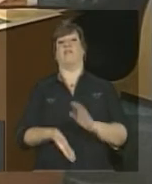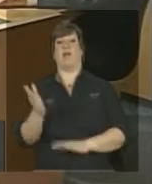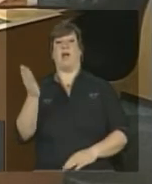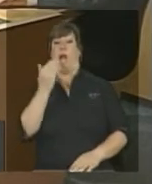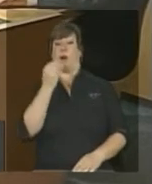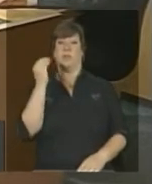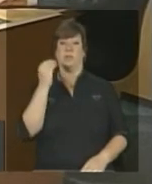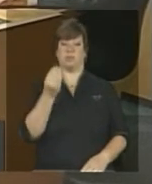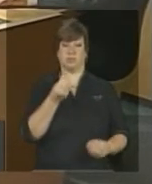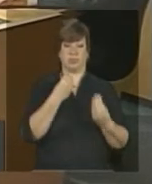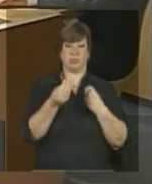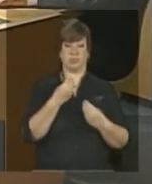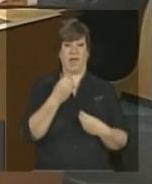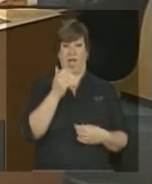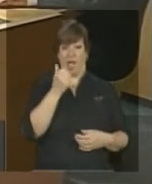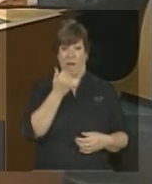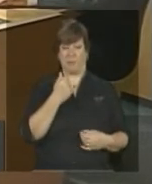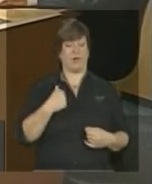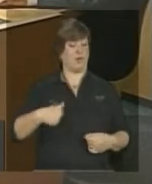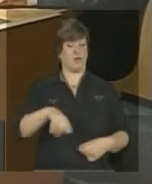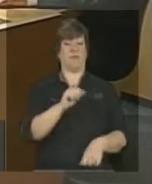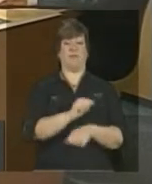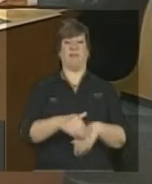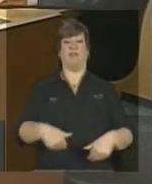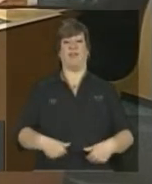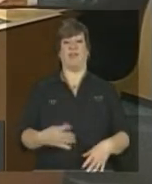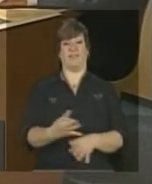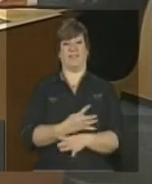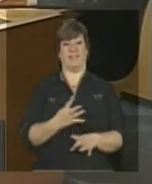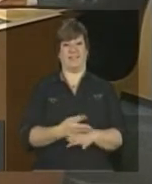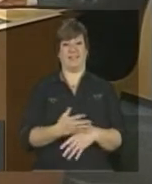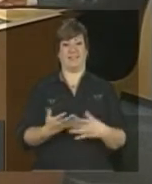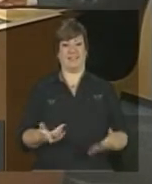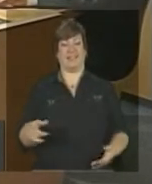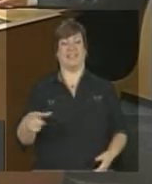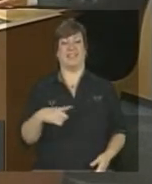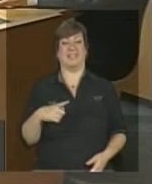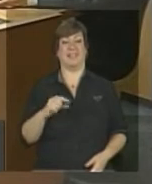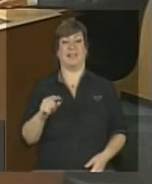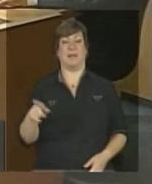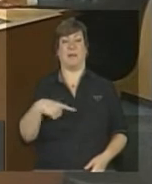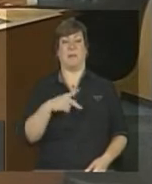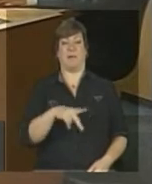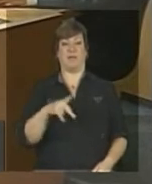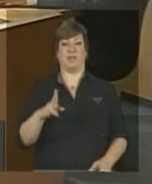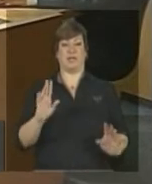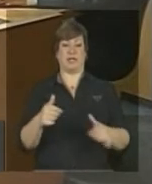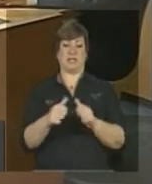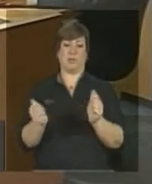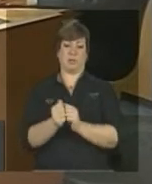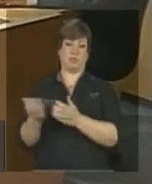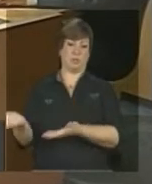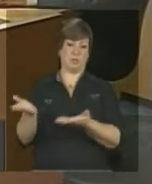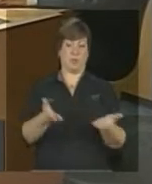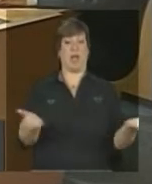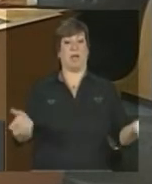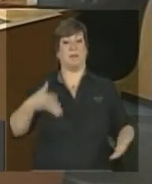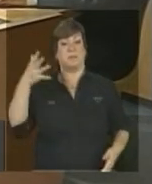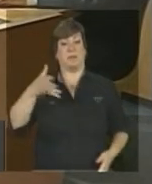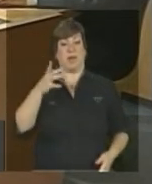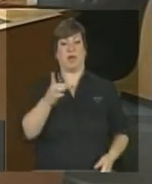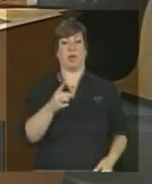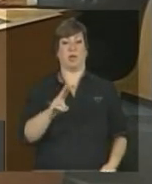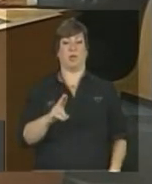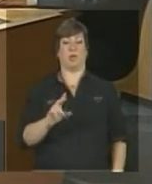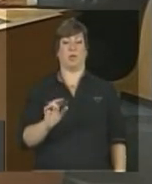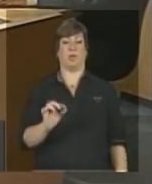não fomos almoçar, viu, professor? Esse é pioneiro do transplante de fígado no Brasil. O professor Silvano Raia já está junto conosco. Passar aqui a palavra para o doutor